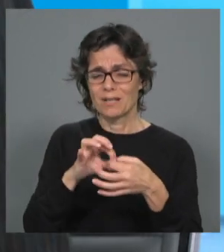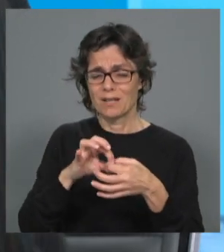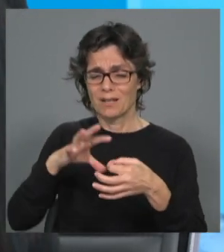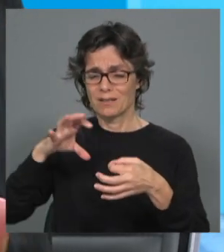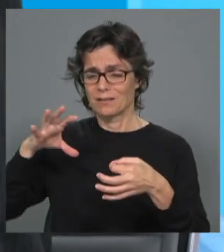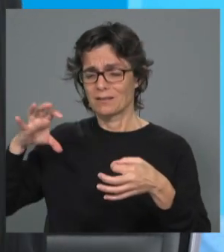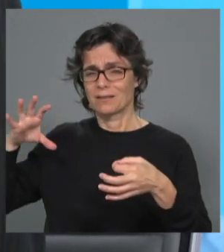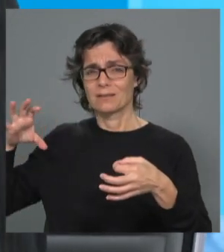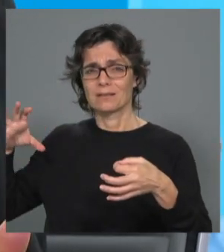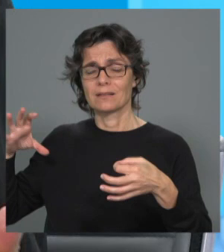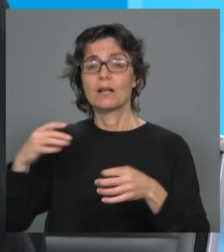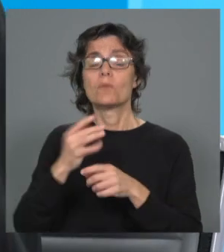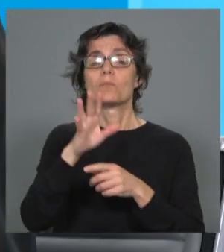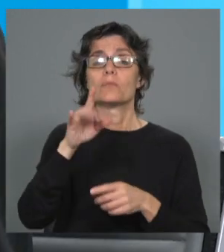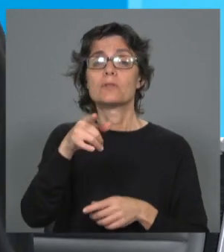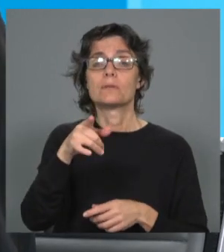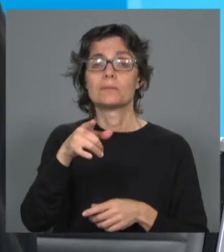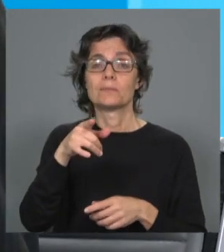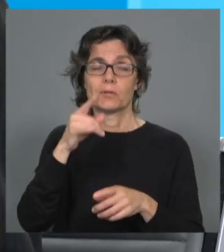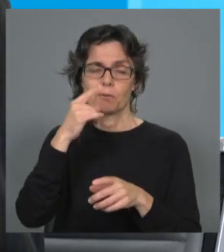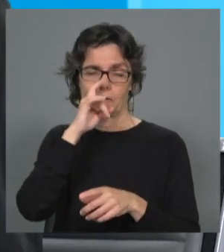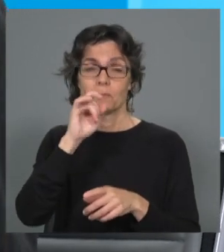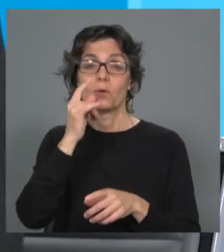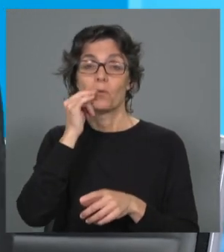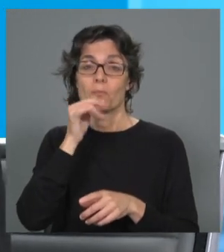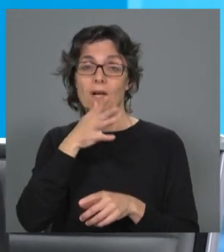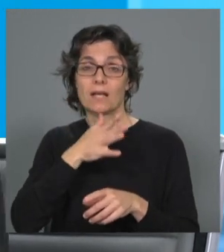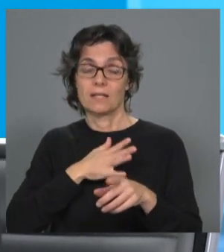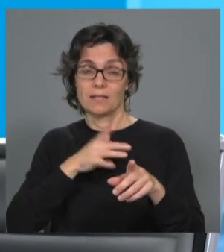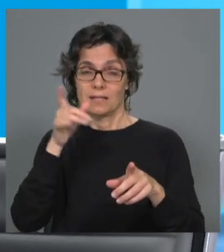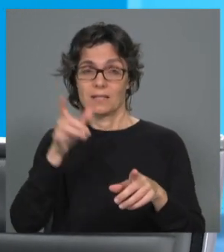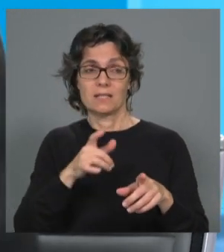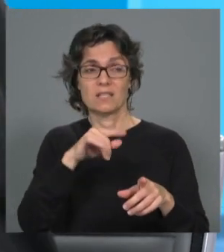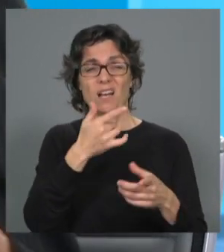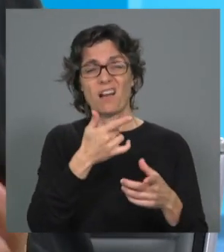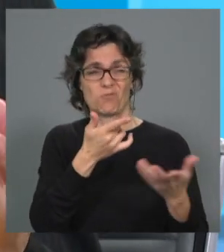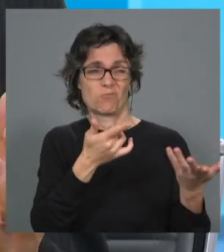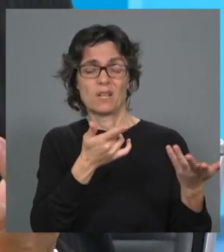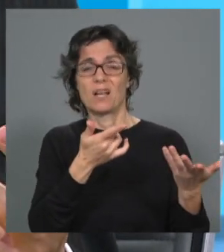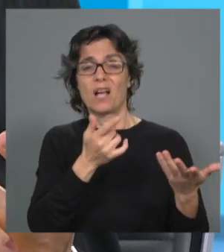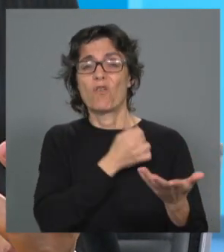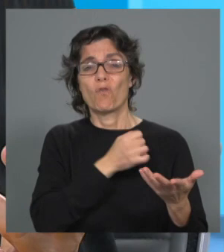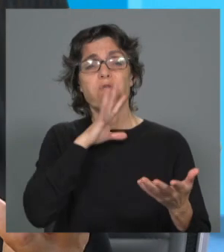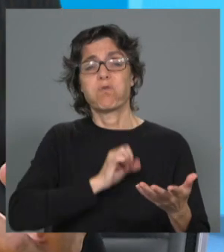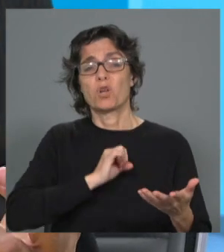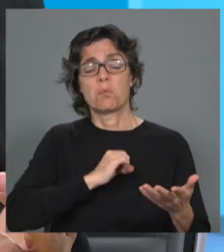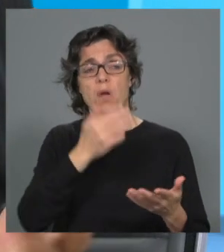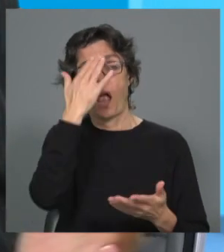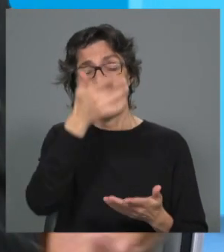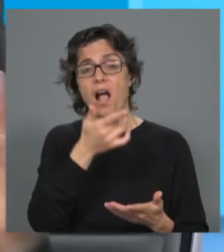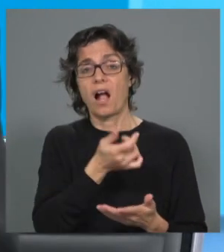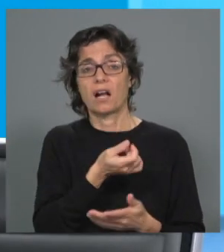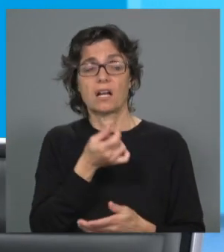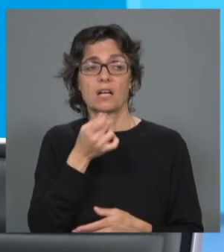tenho lá os filhos em casa, parecem hóspedes. Vamos aos restaurantes e vemos as famílias todas agarradas a telemóveis e